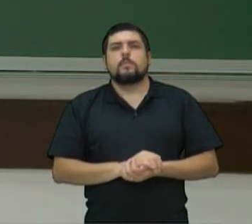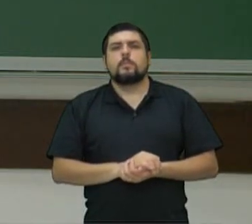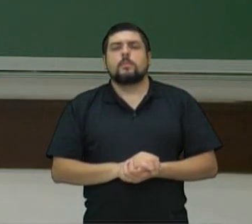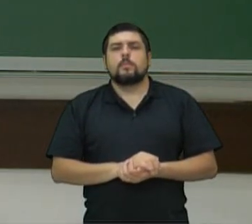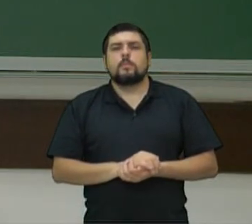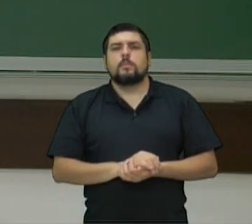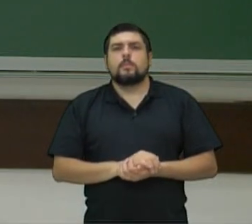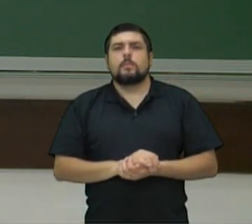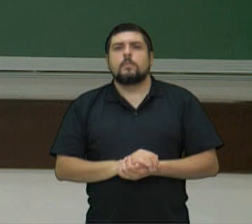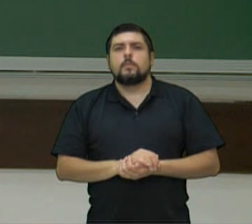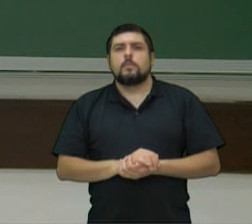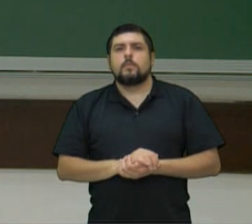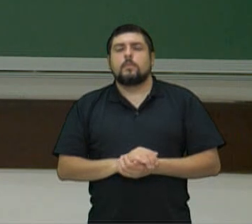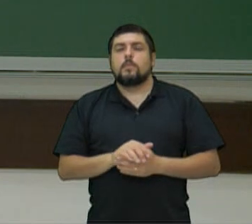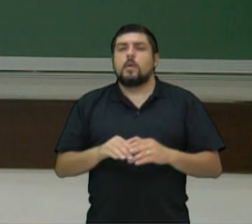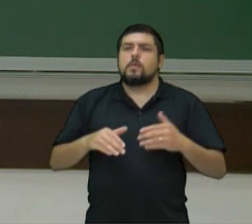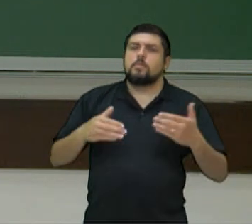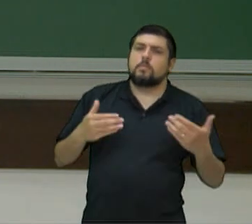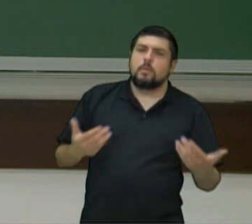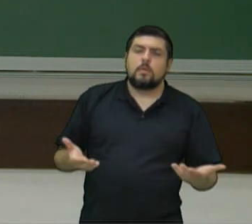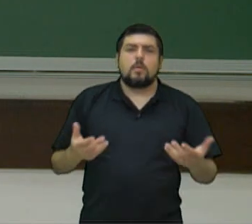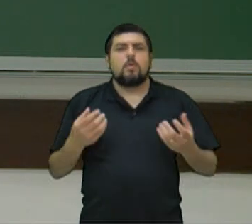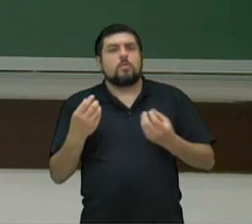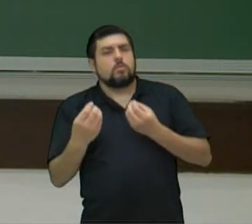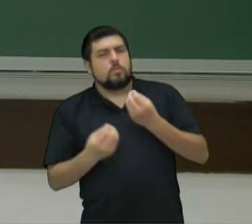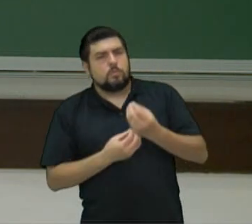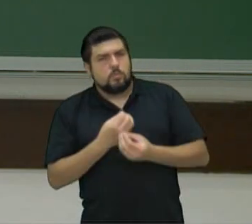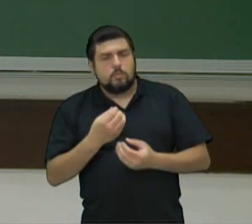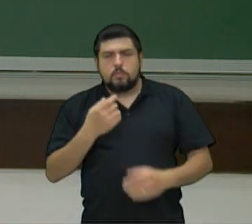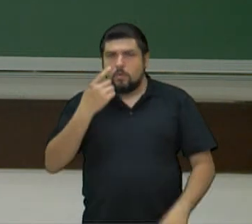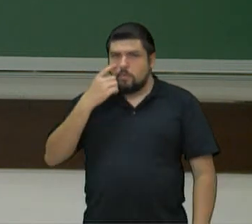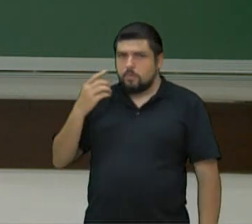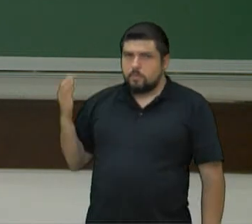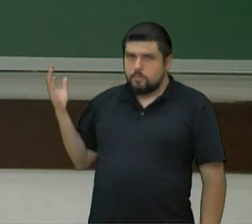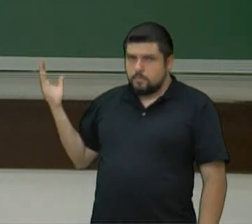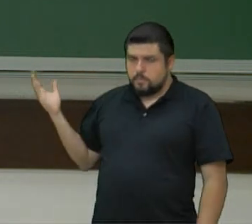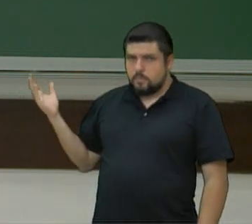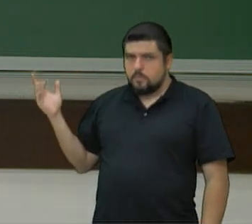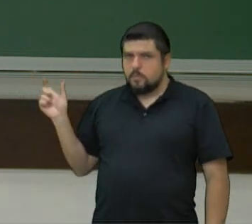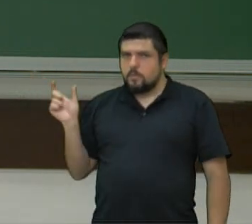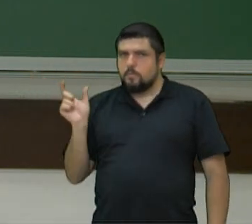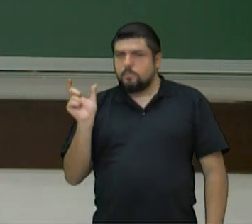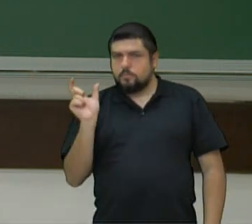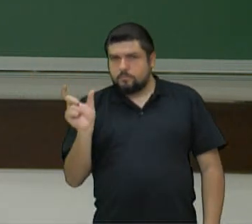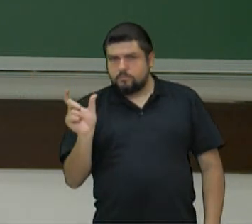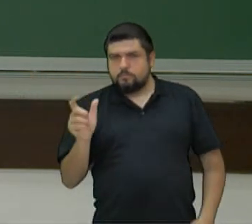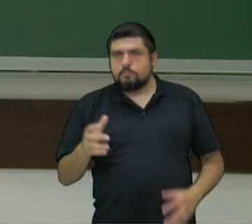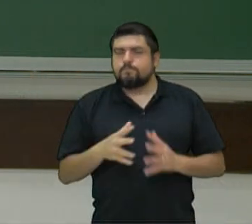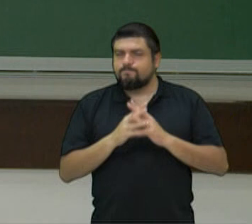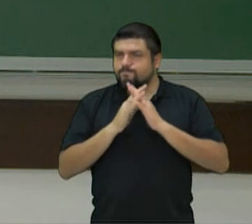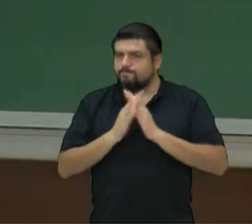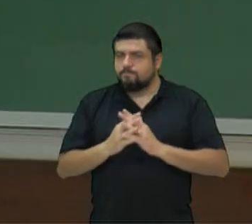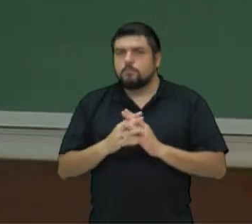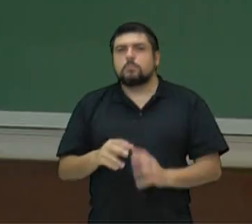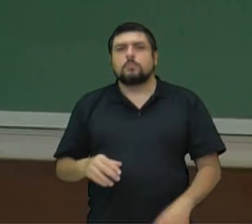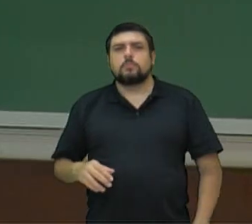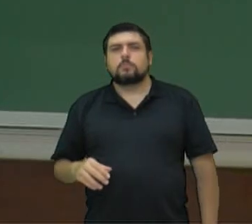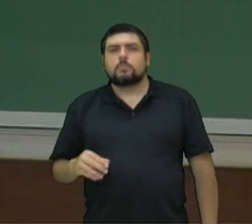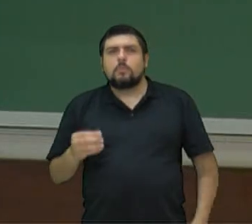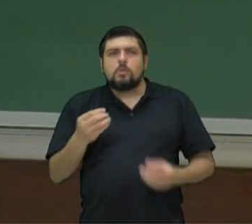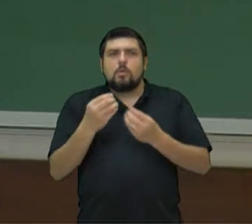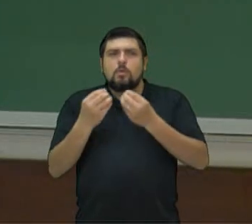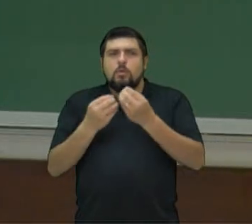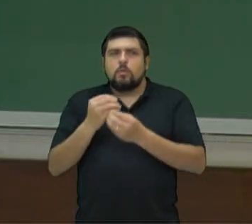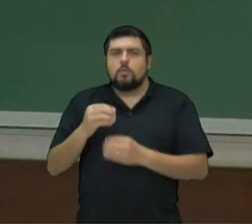Nesse caso, tem uma diferença de uso, que eu gostaria que vocês prestassem bem atenção para não confundir. O although, ele vai vir